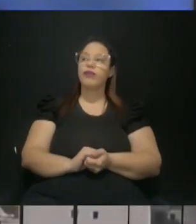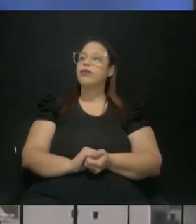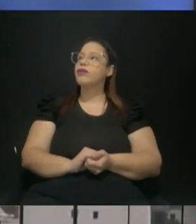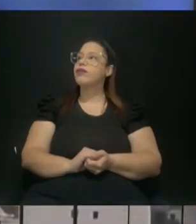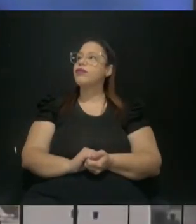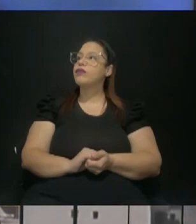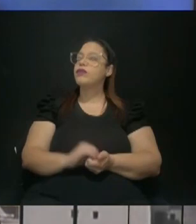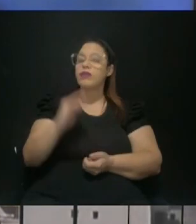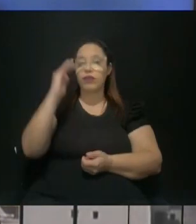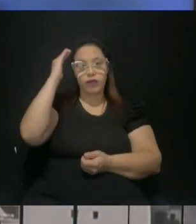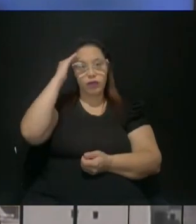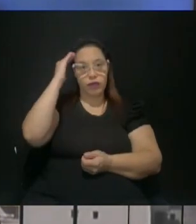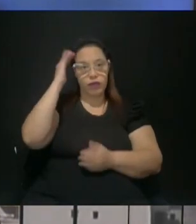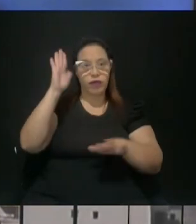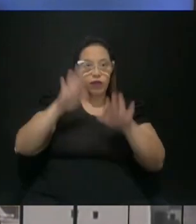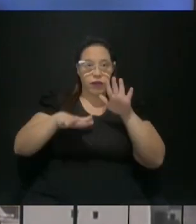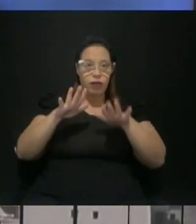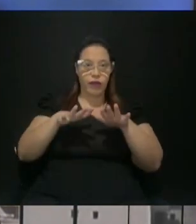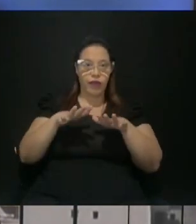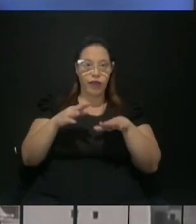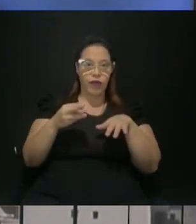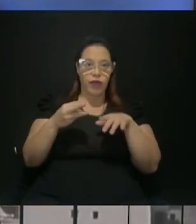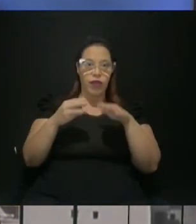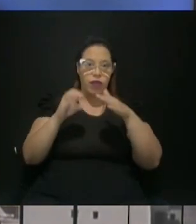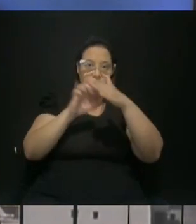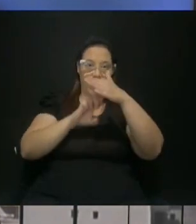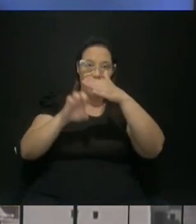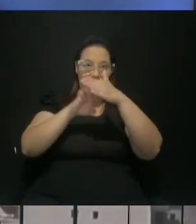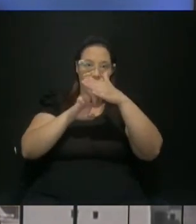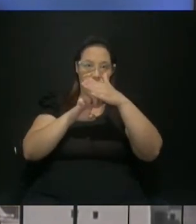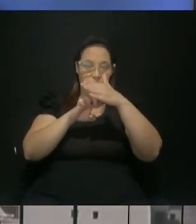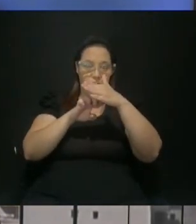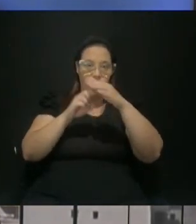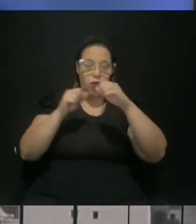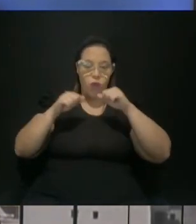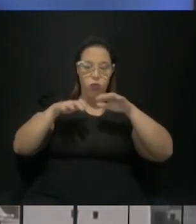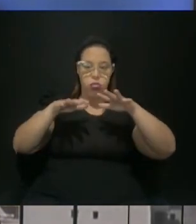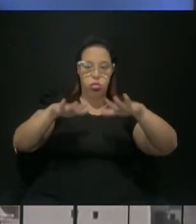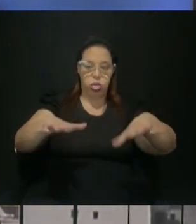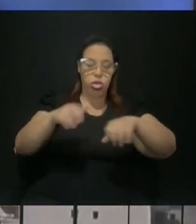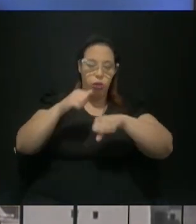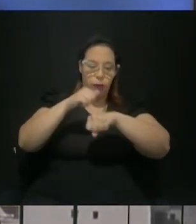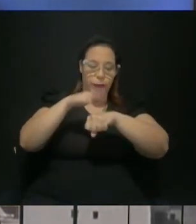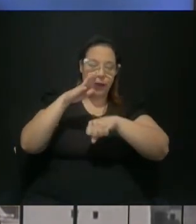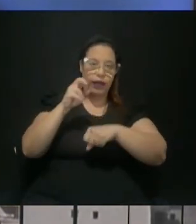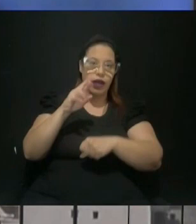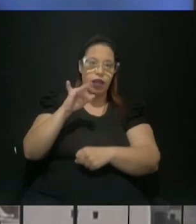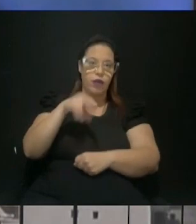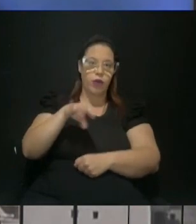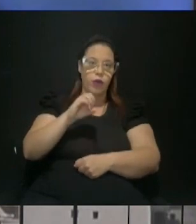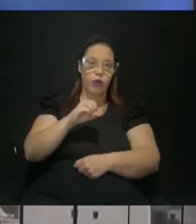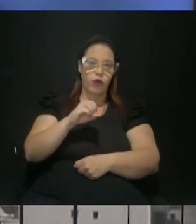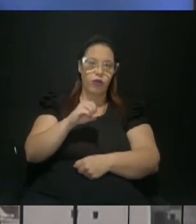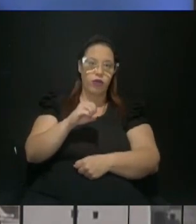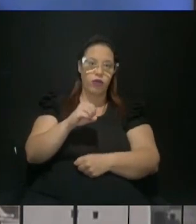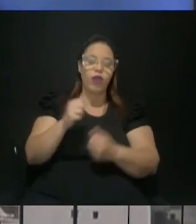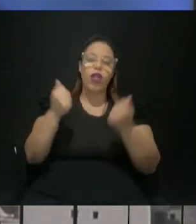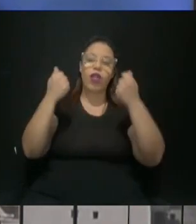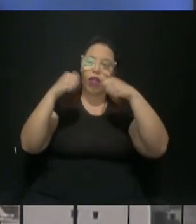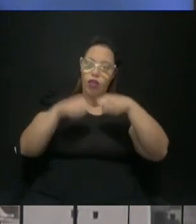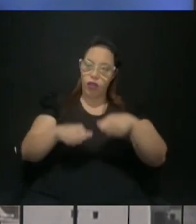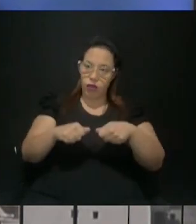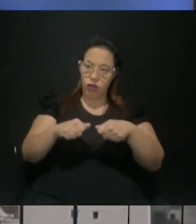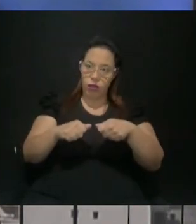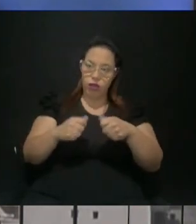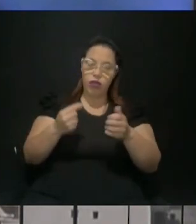mais ou menos assim, a empresa que ela emite mais carbono, ela tem a possibilidade de comprar